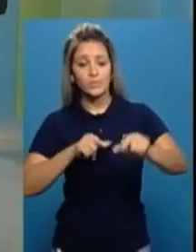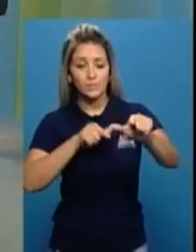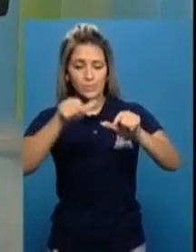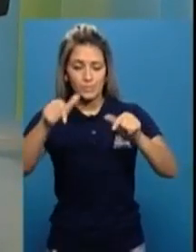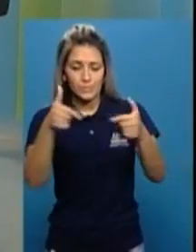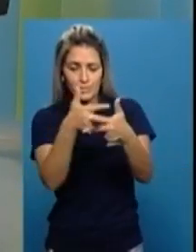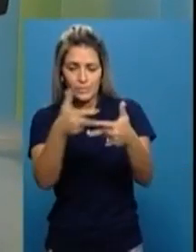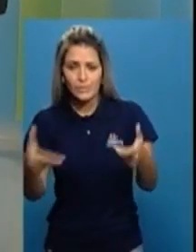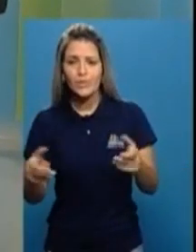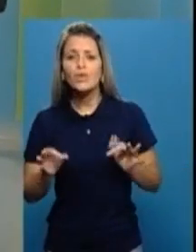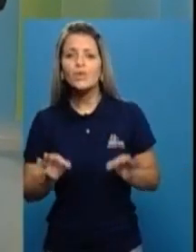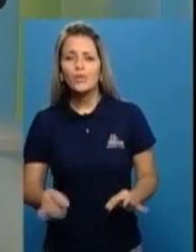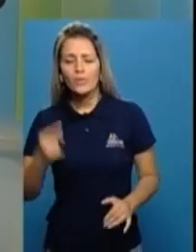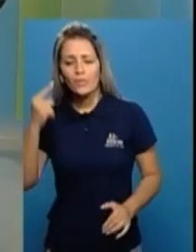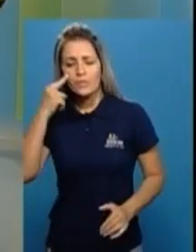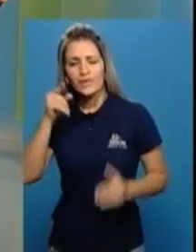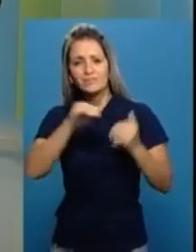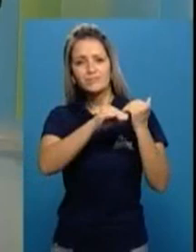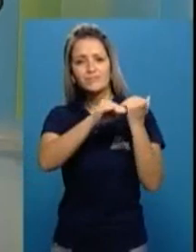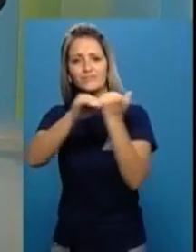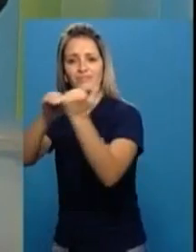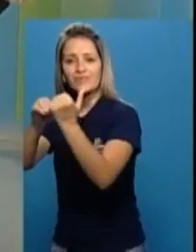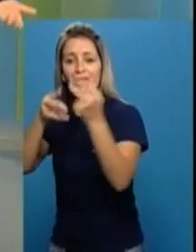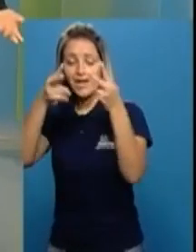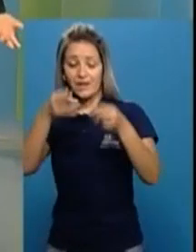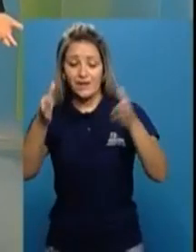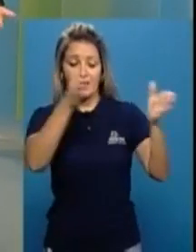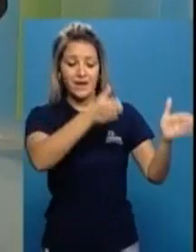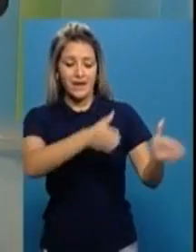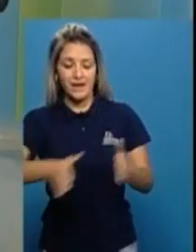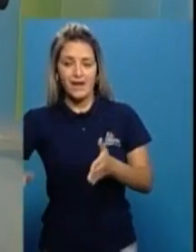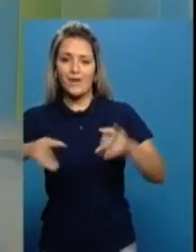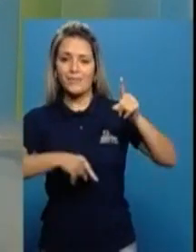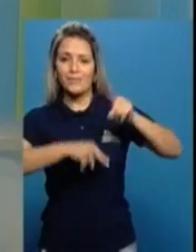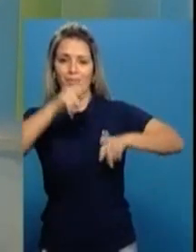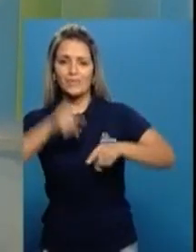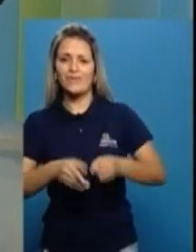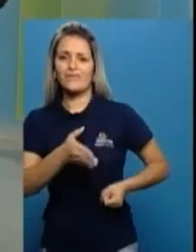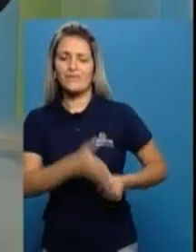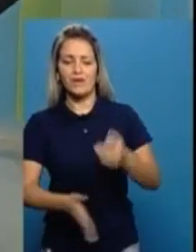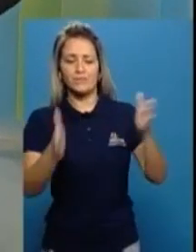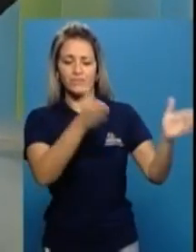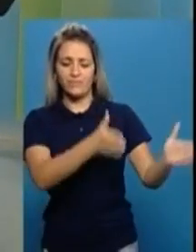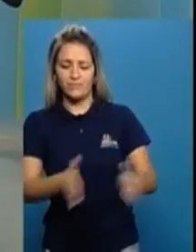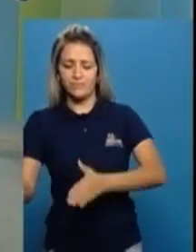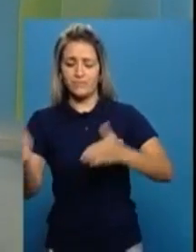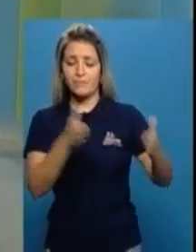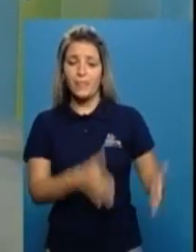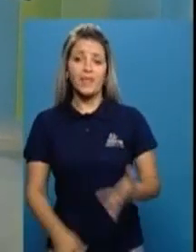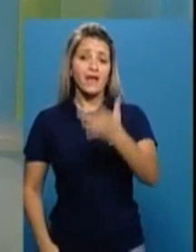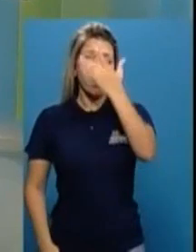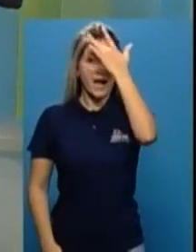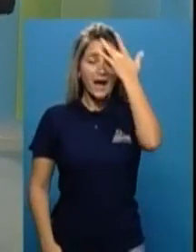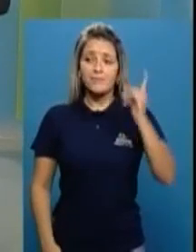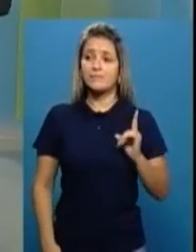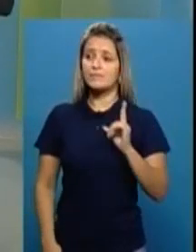grau de uniformidade. São produzidos em grande escala, os clientes esperam encontrar esse produto